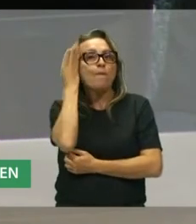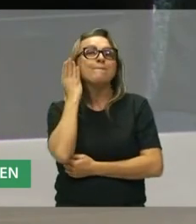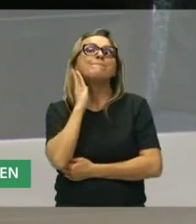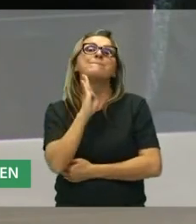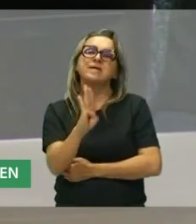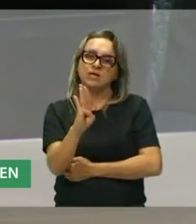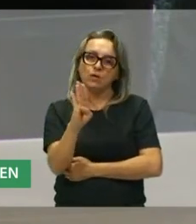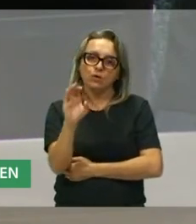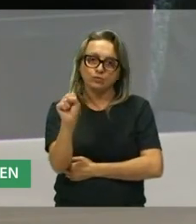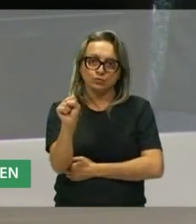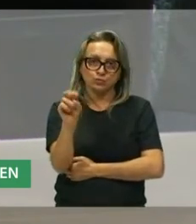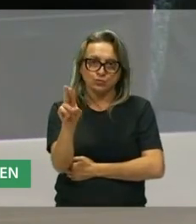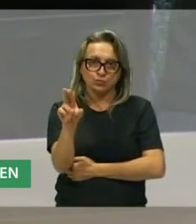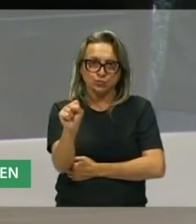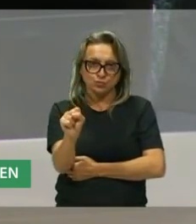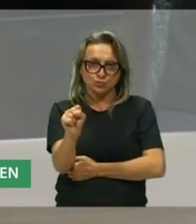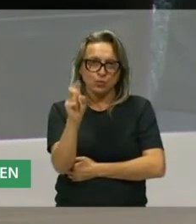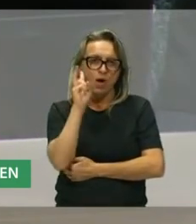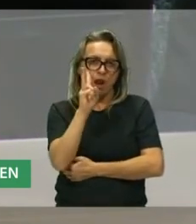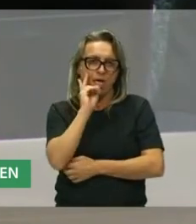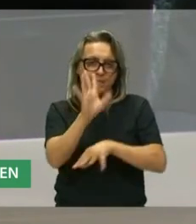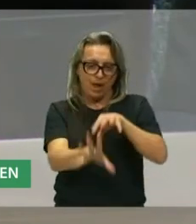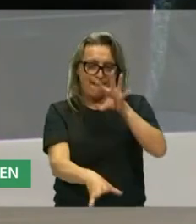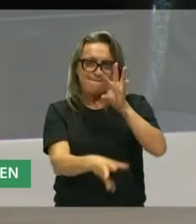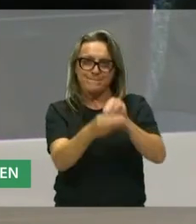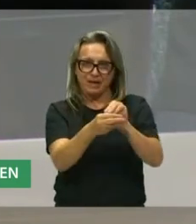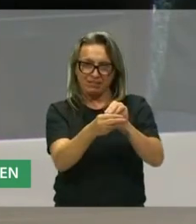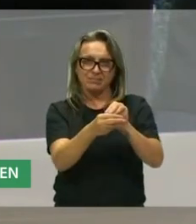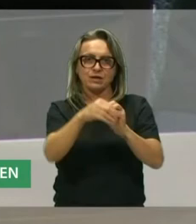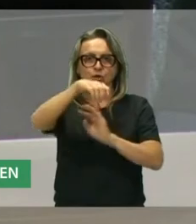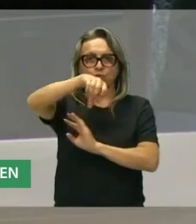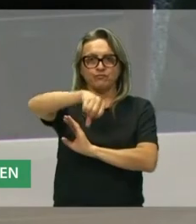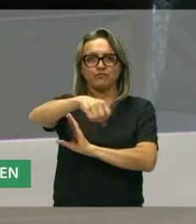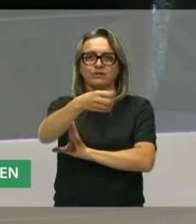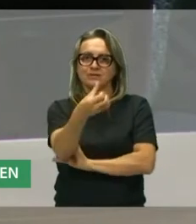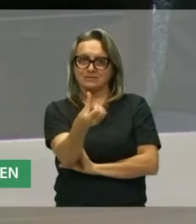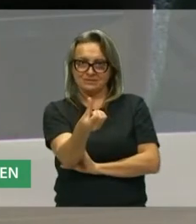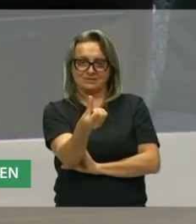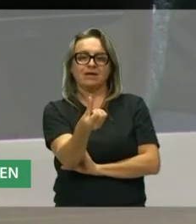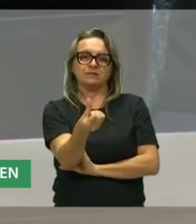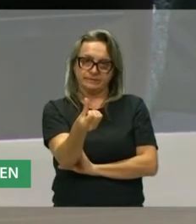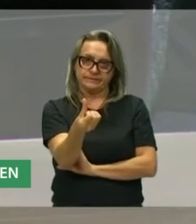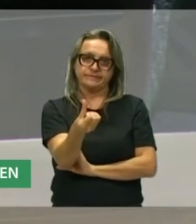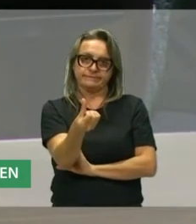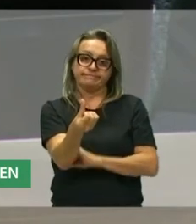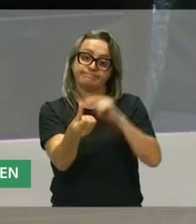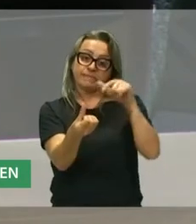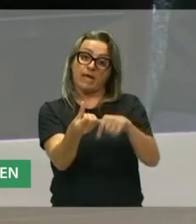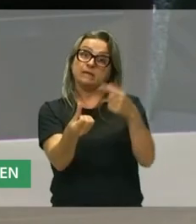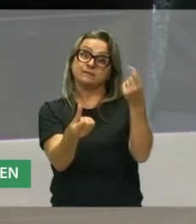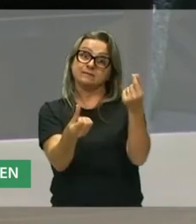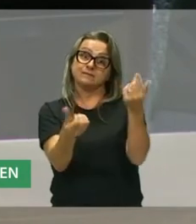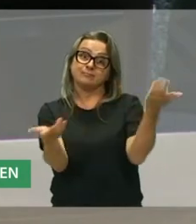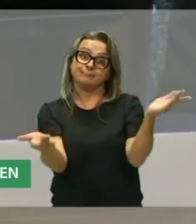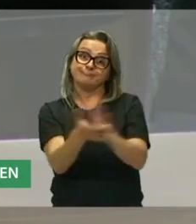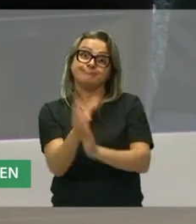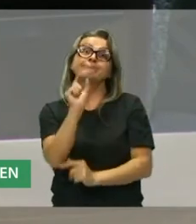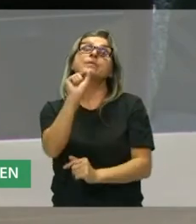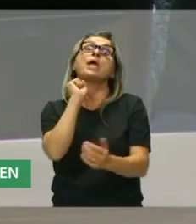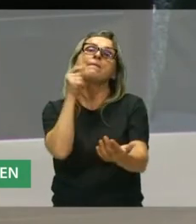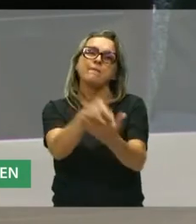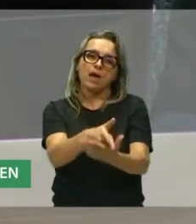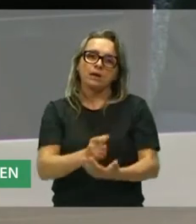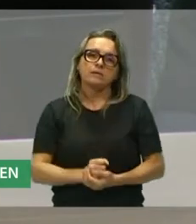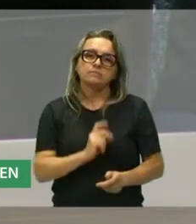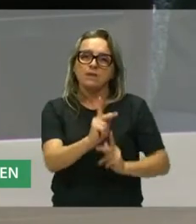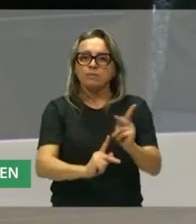daquela famigerada emenda constitucional 96. Este é o preço. Quem é que paga esse preço? Ah,